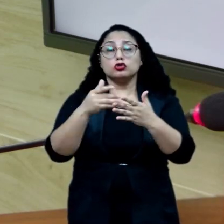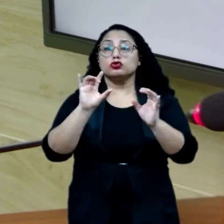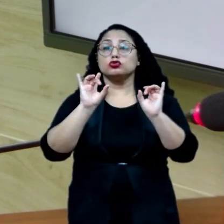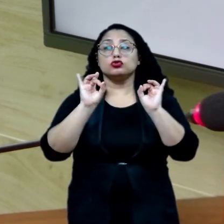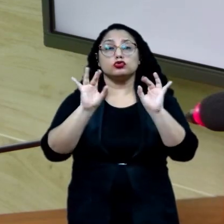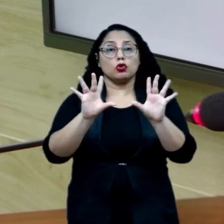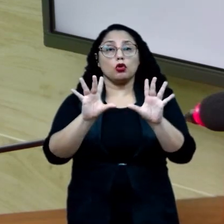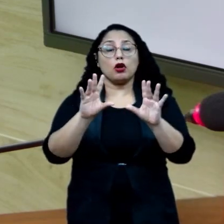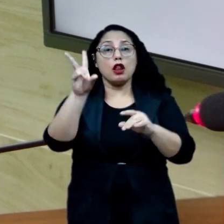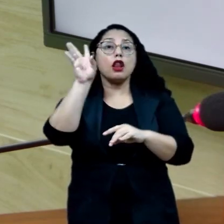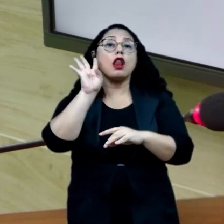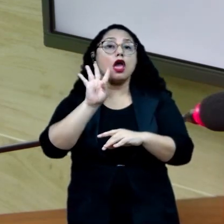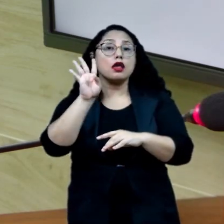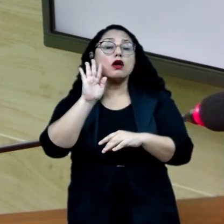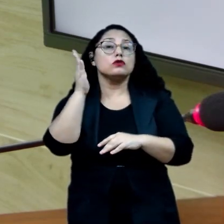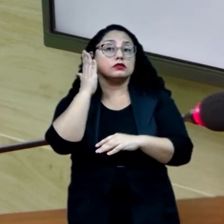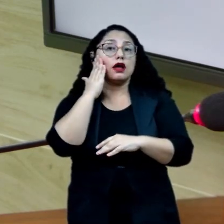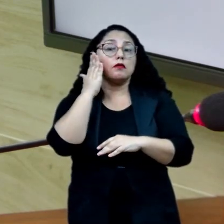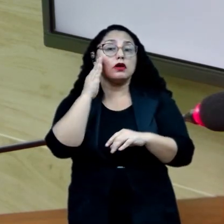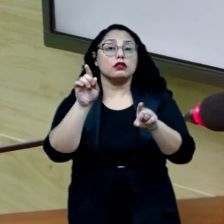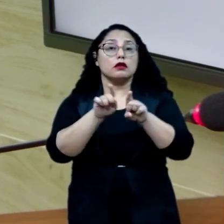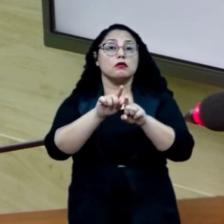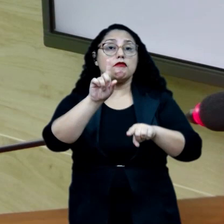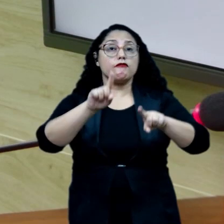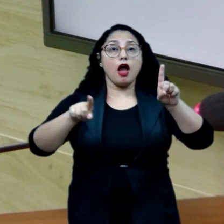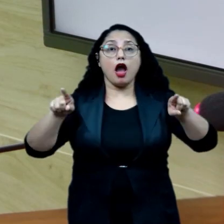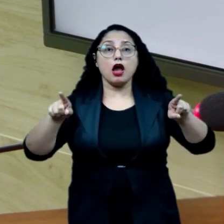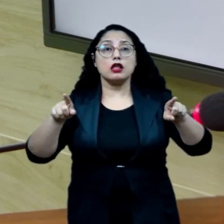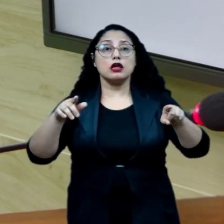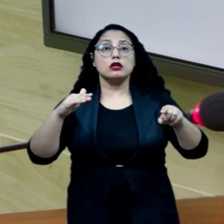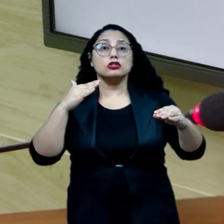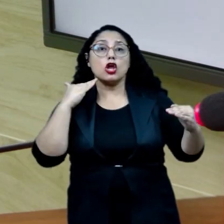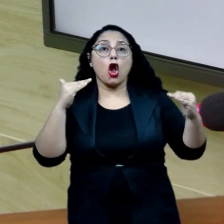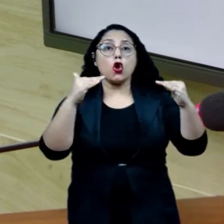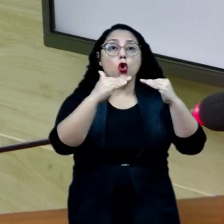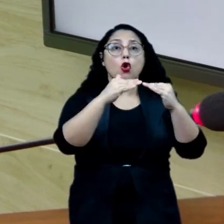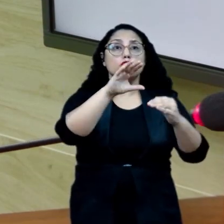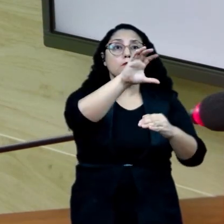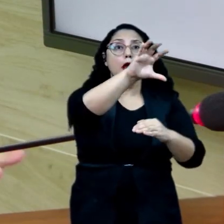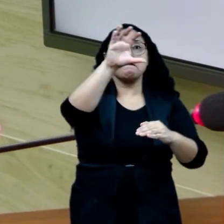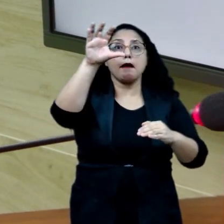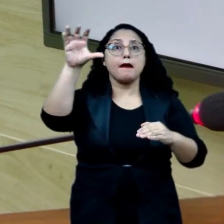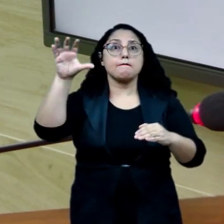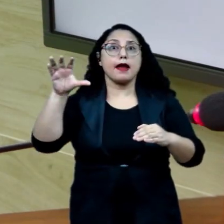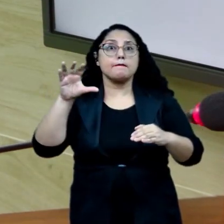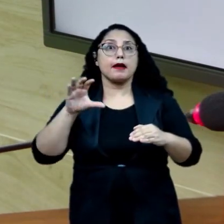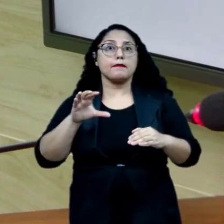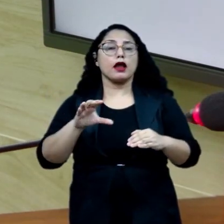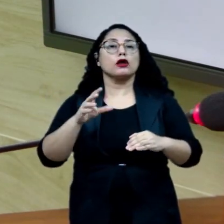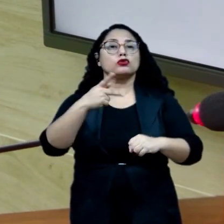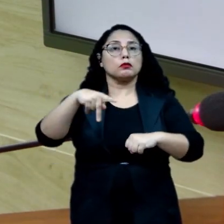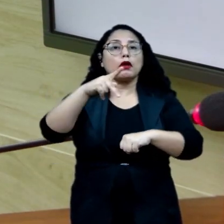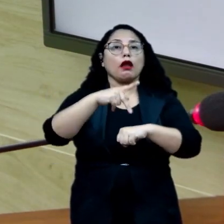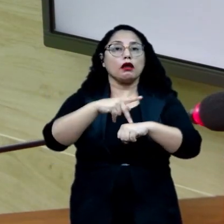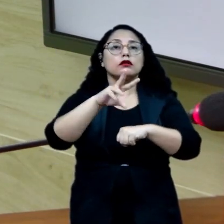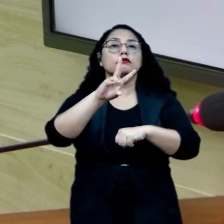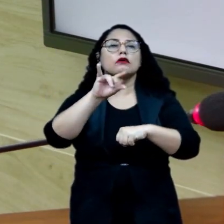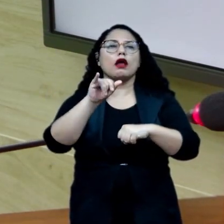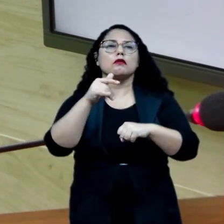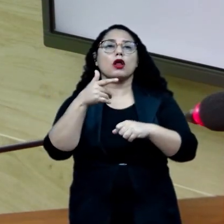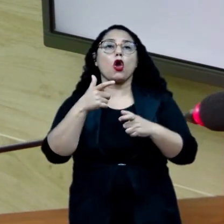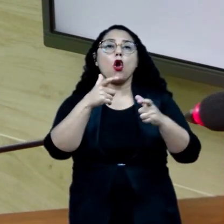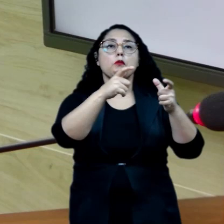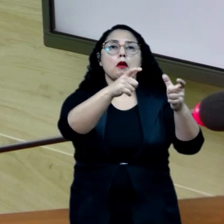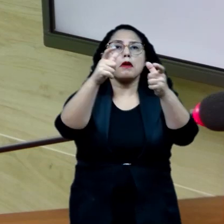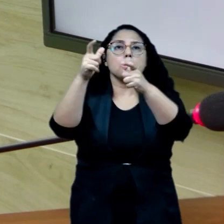histórico. E legal de saber também que varia de acordo com a região do país, né? E lógico, isso certamente a gente vai para